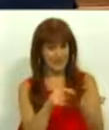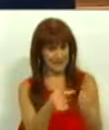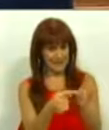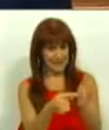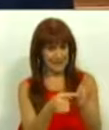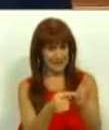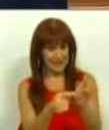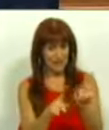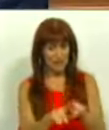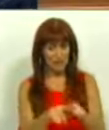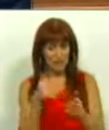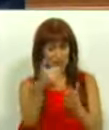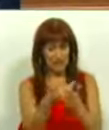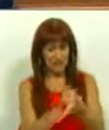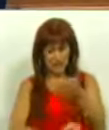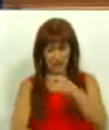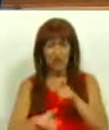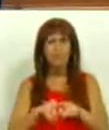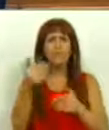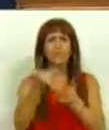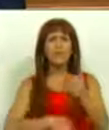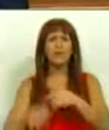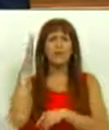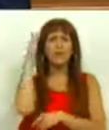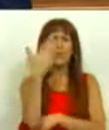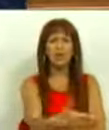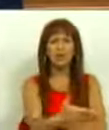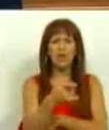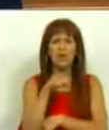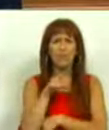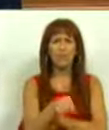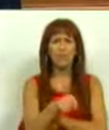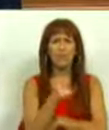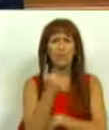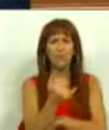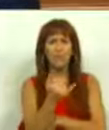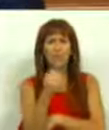critério neste despacho, Sr. Deputado, o despacho número